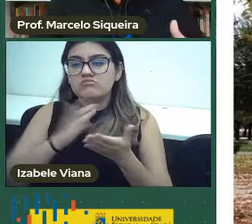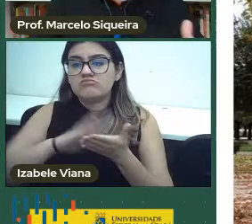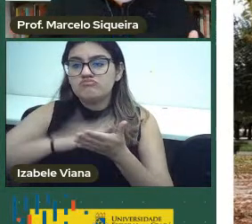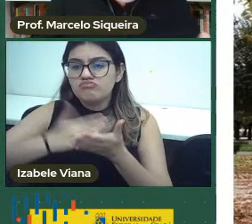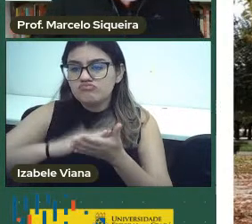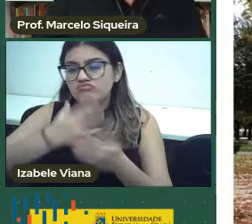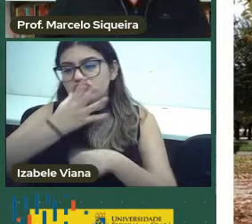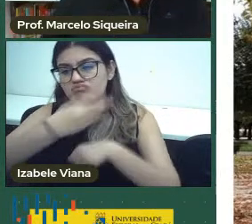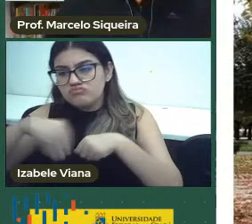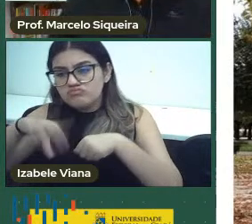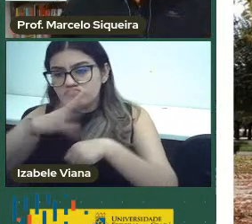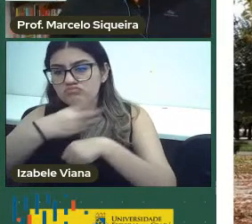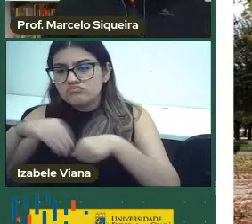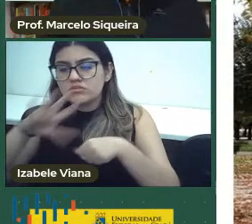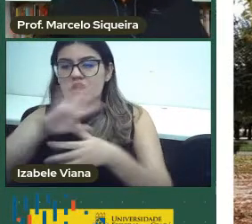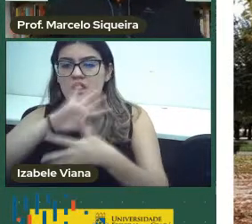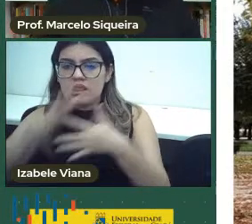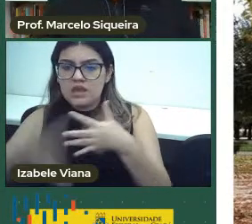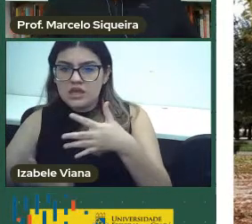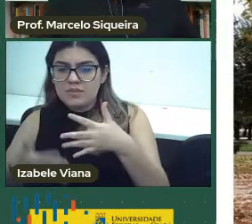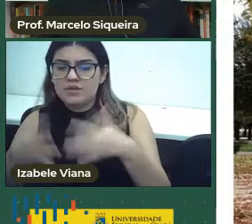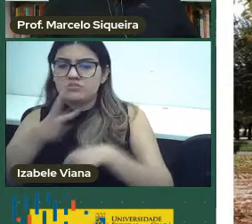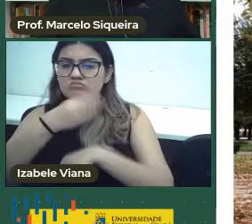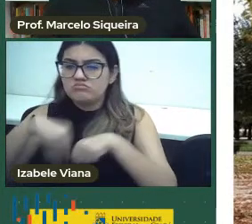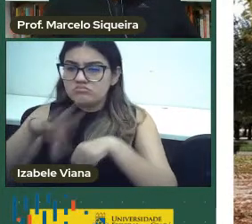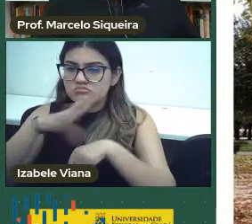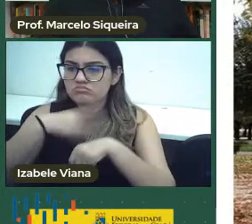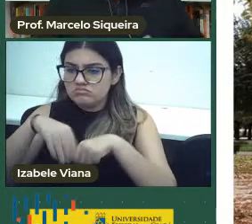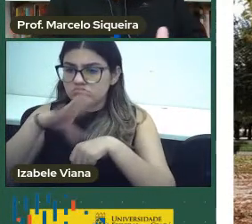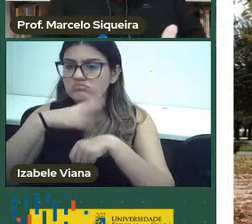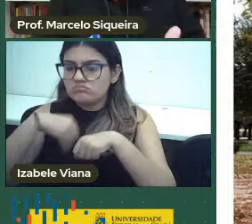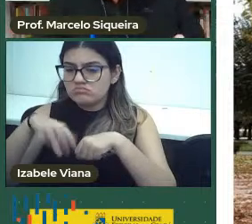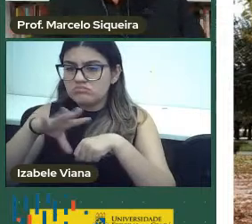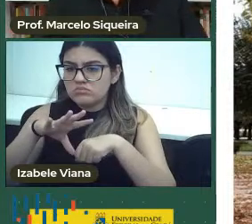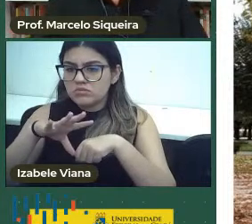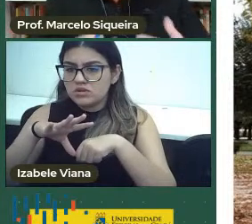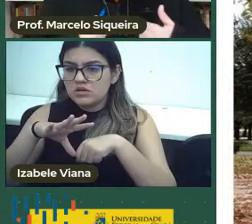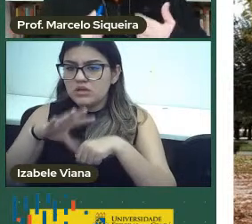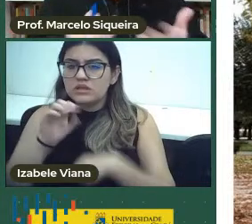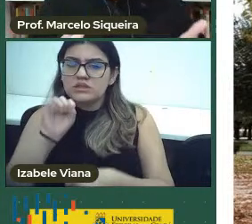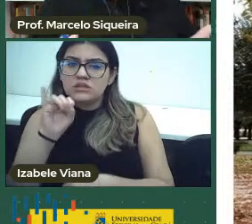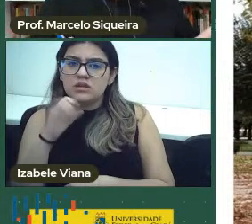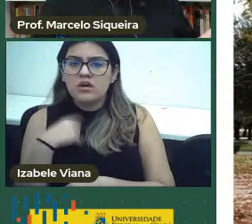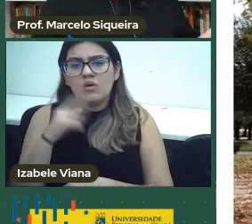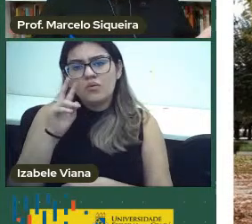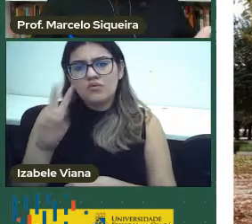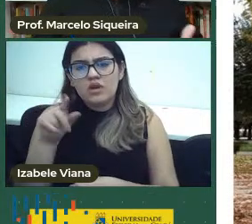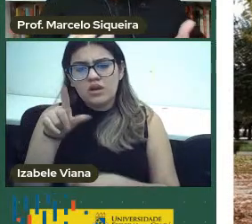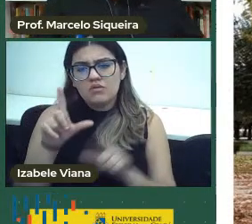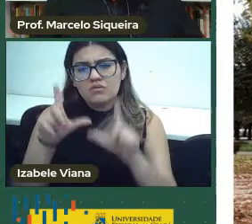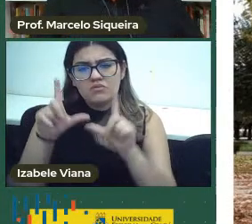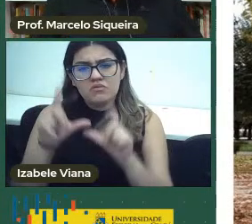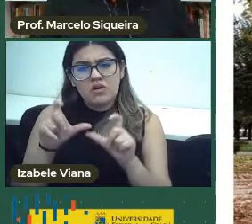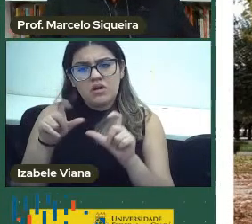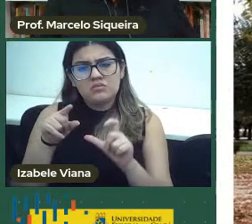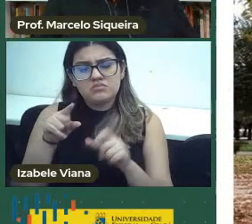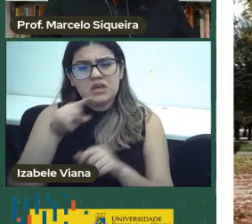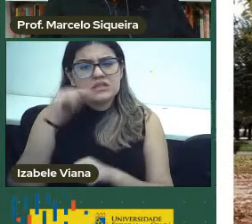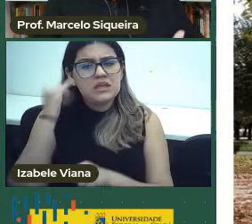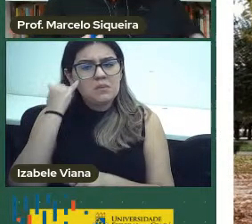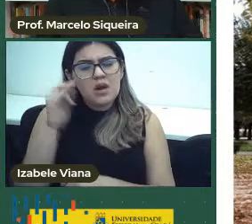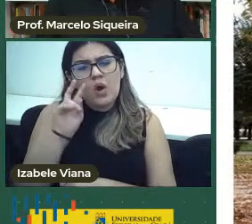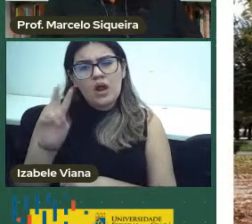passando para a Libra aquilo que eu estou falando, né? Se ela olhar essa foto, o que ela sente? Qual é a imagem que ela